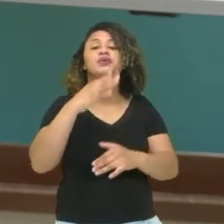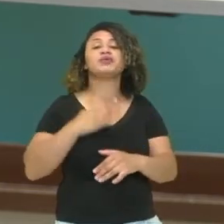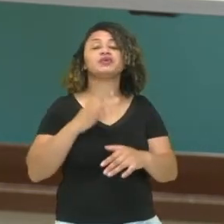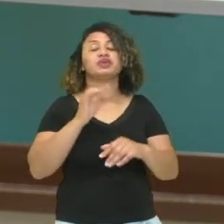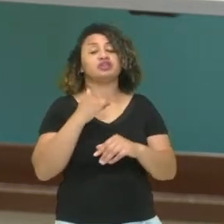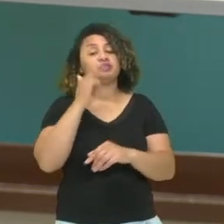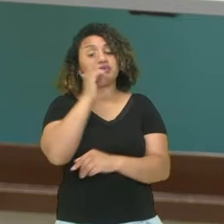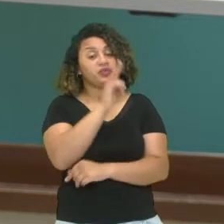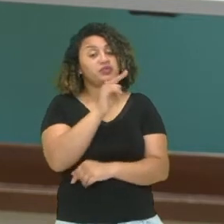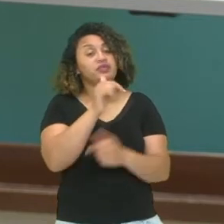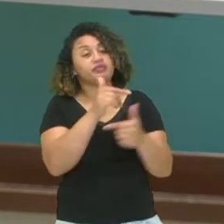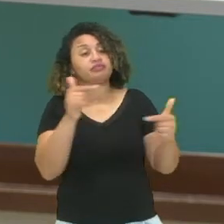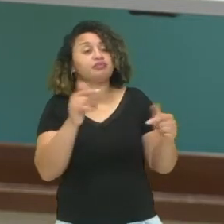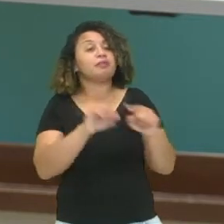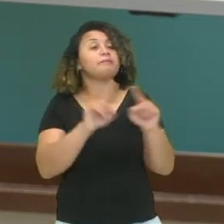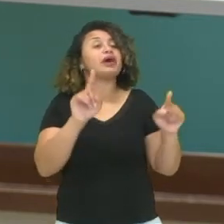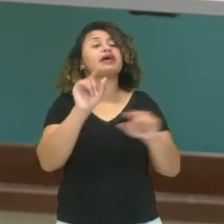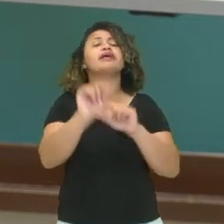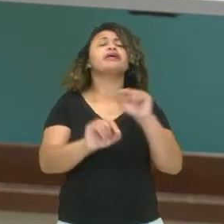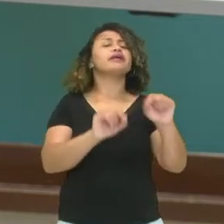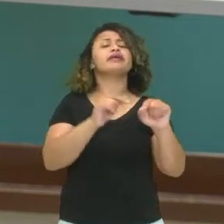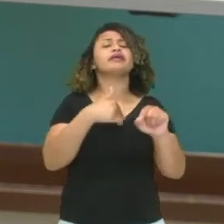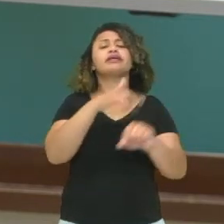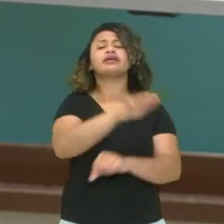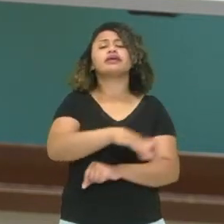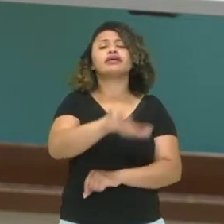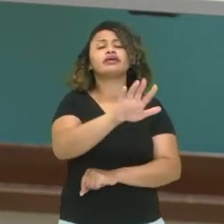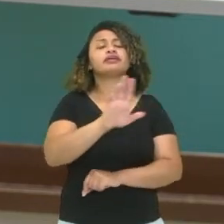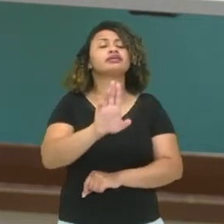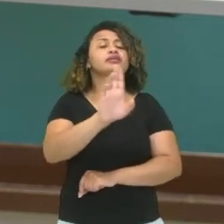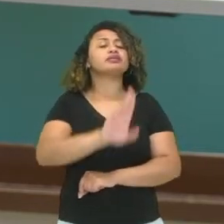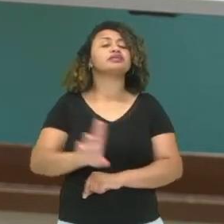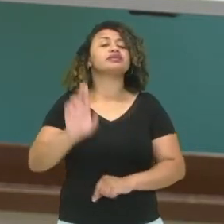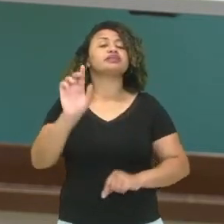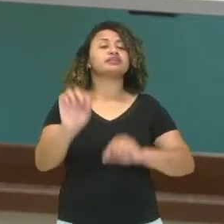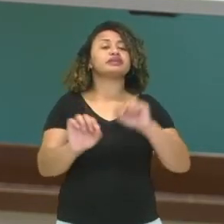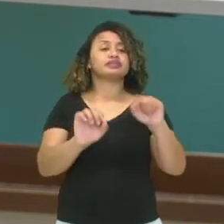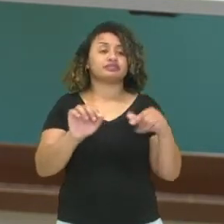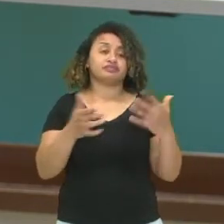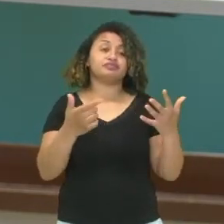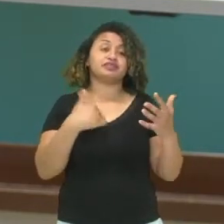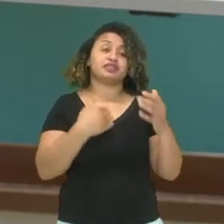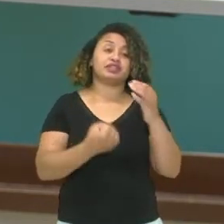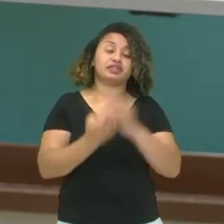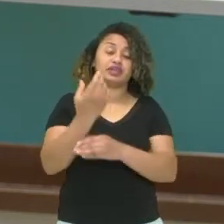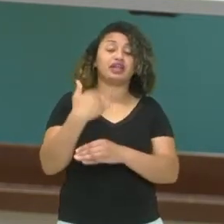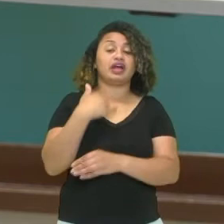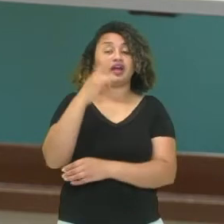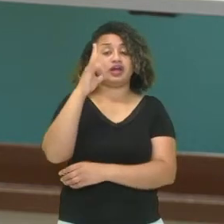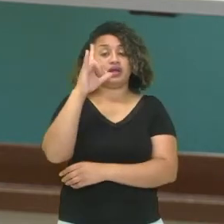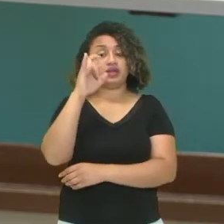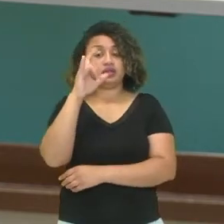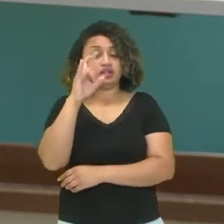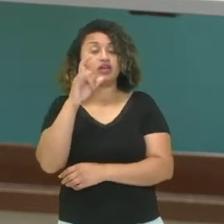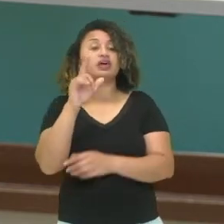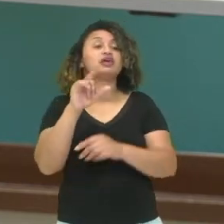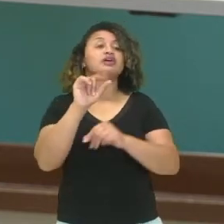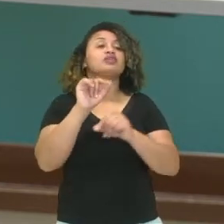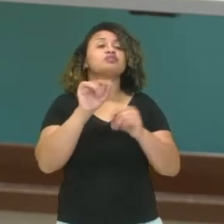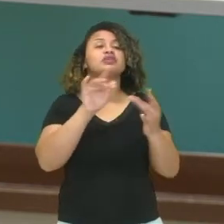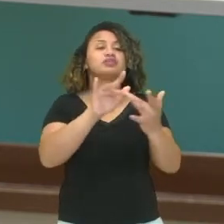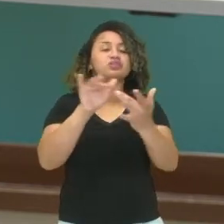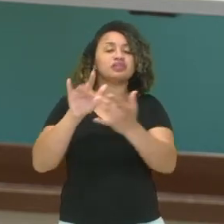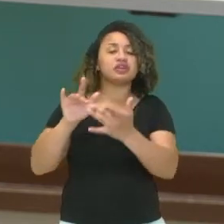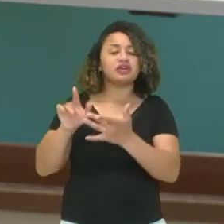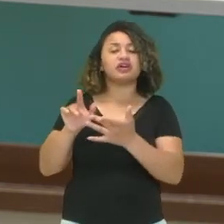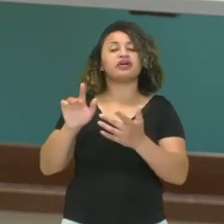conseguir. Mas quem seria o público que elas iriam utilizar? Elas criaram um perfil no Instagram e os contatos da rede